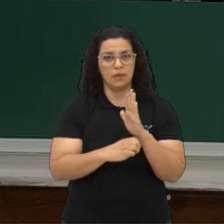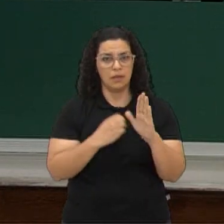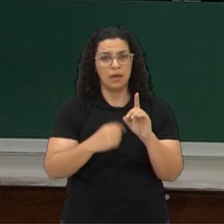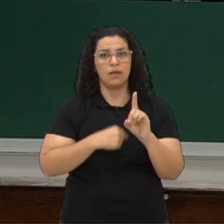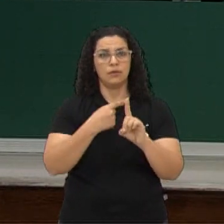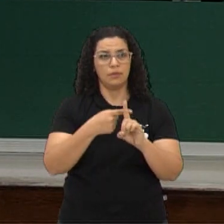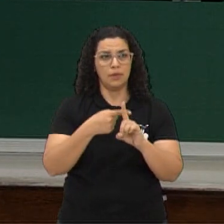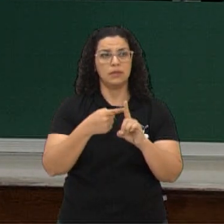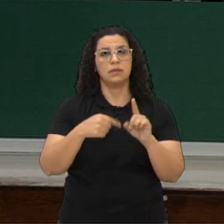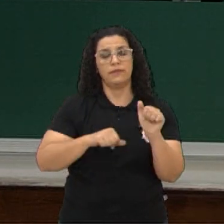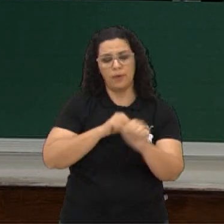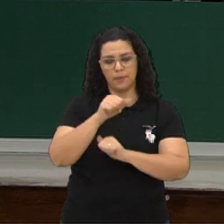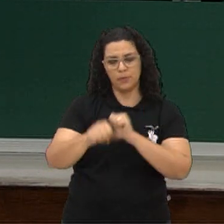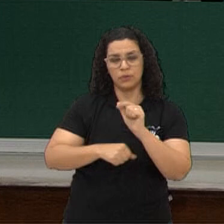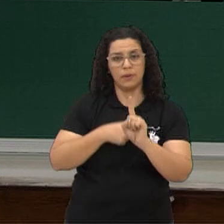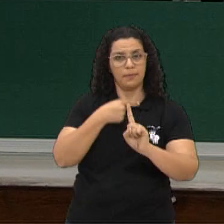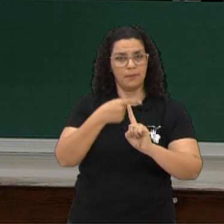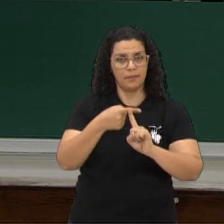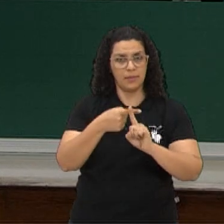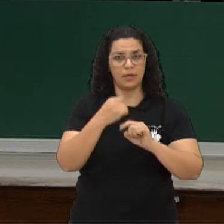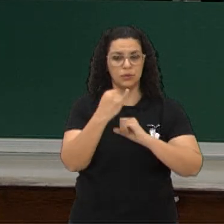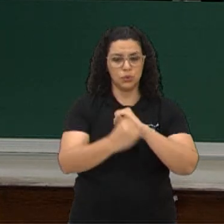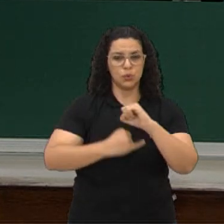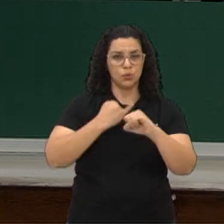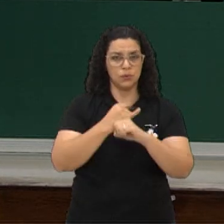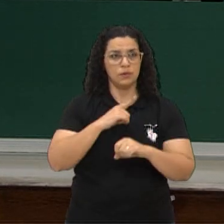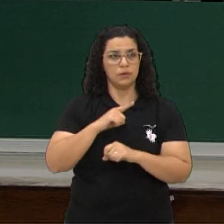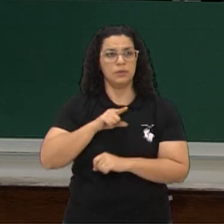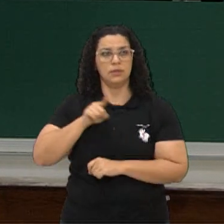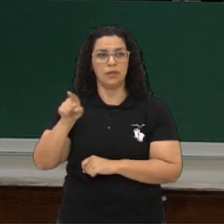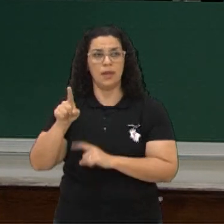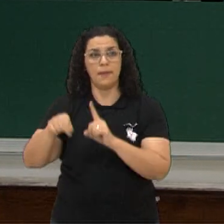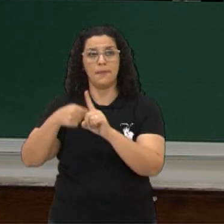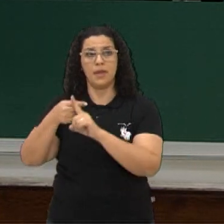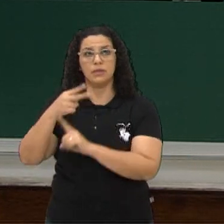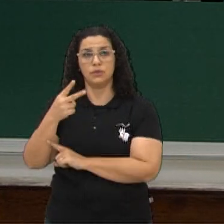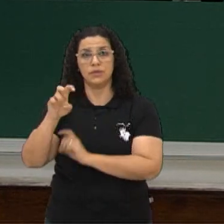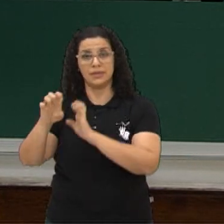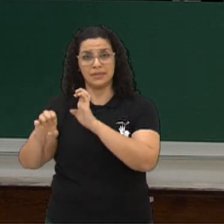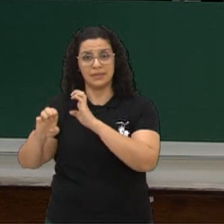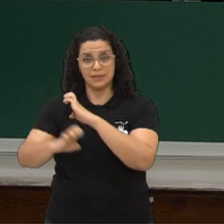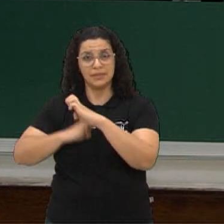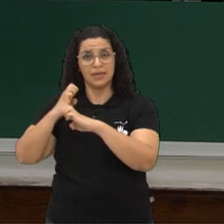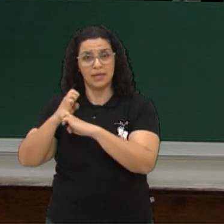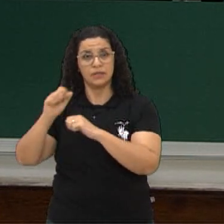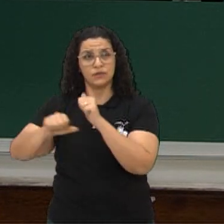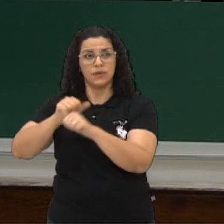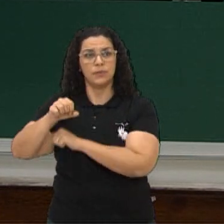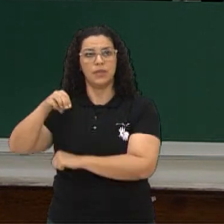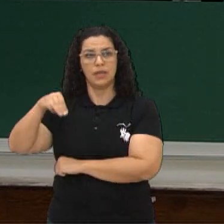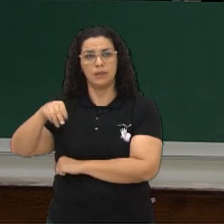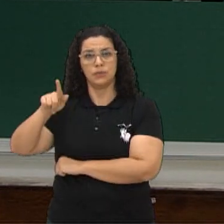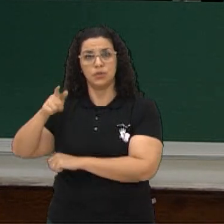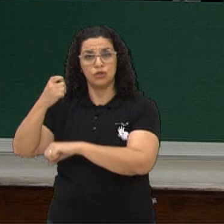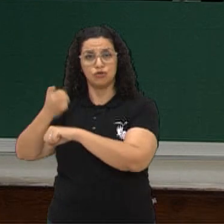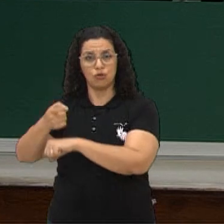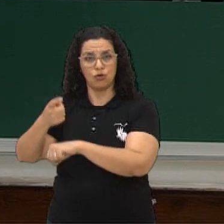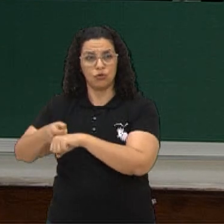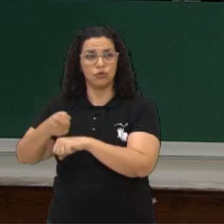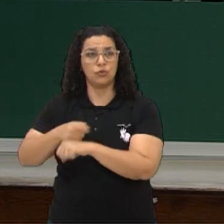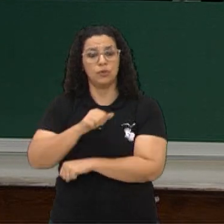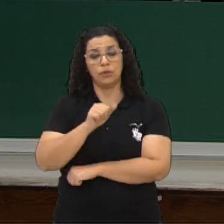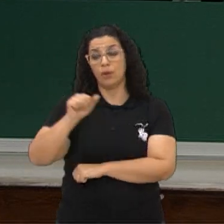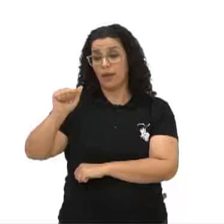Sinal oposto, ele é negativo, vai receber o íon, que é positivo, mais 2 elétrons para virar o magnésio sólido. E